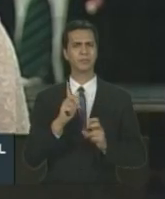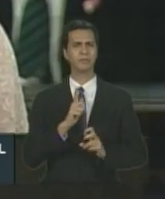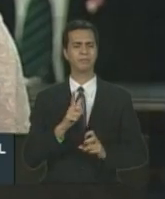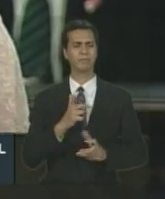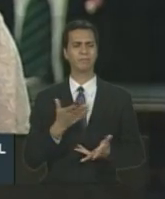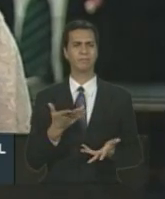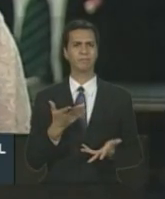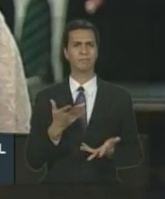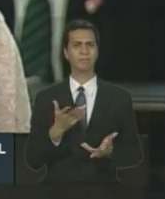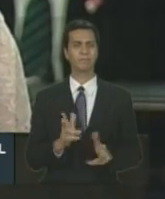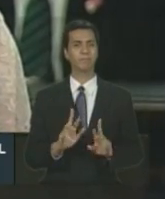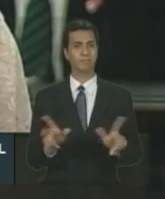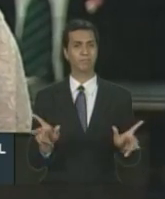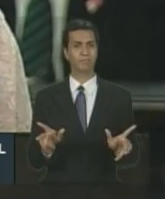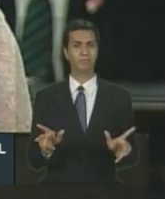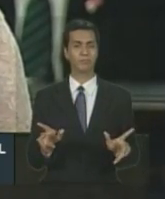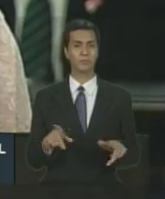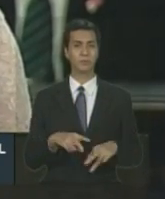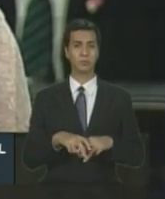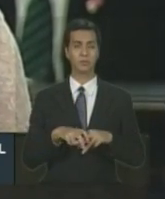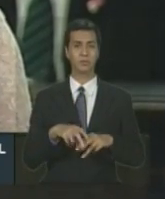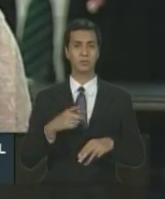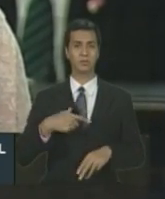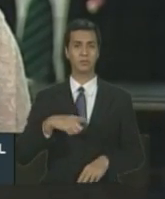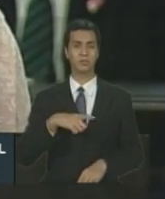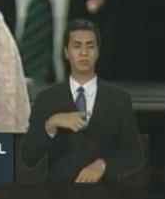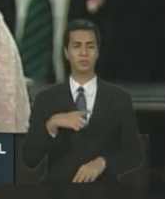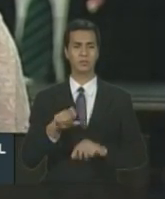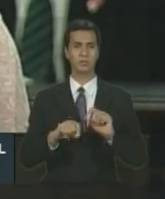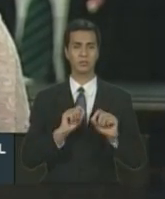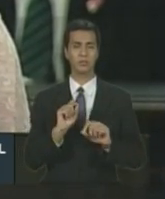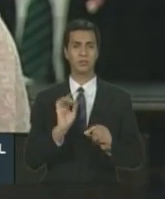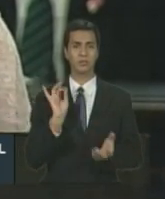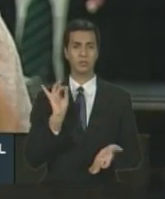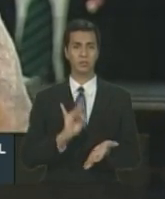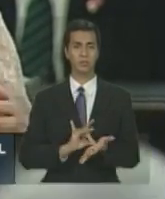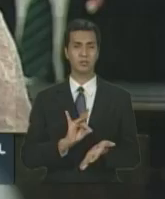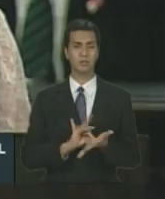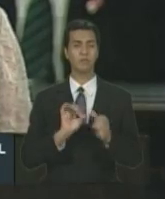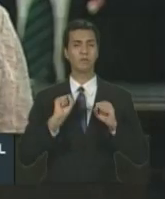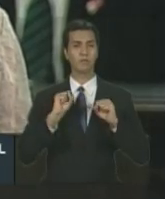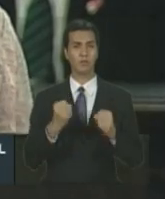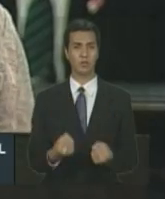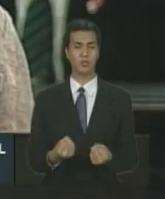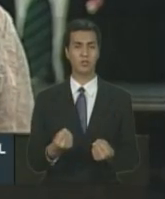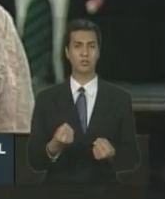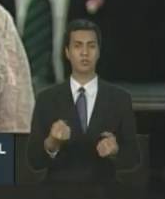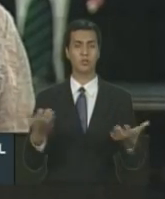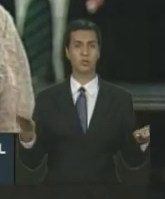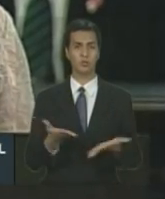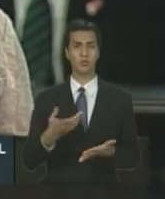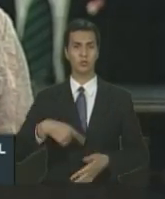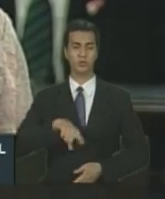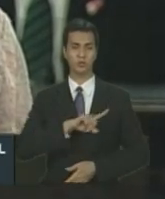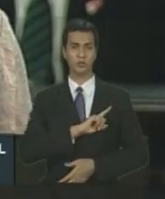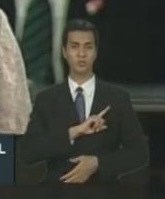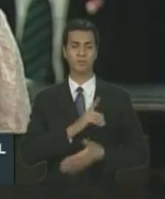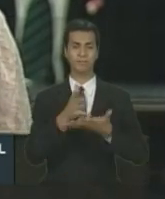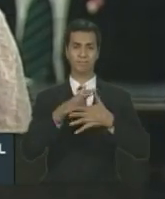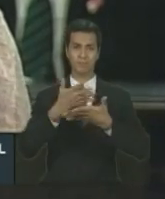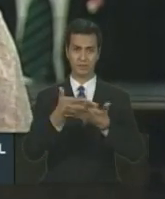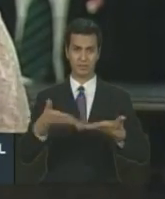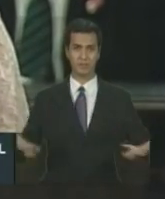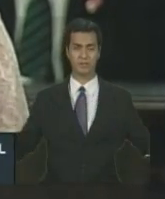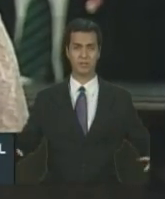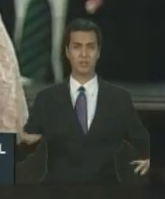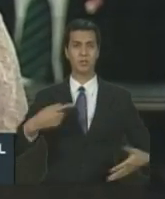E é isso que tem de eminentemente forte nessa celebração hoje.